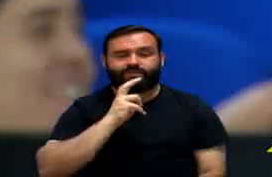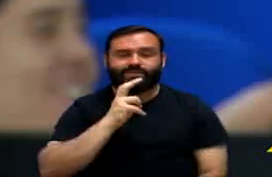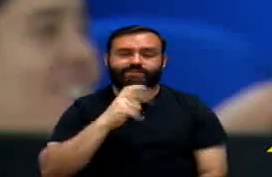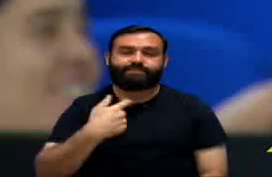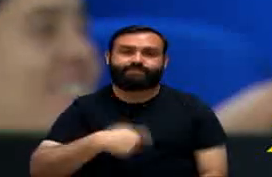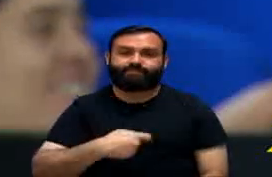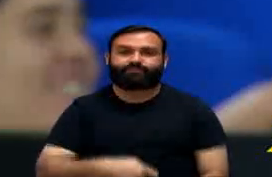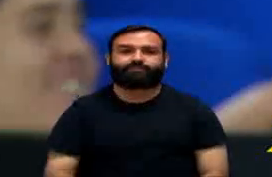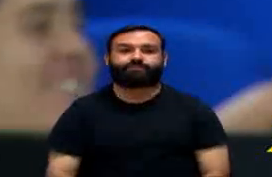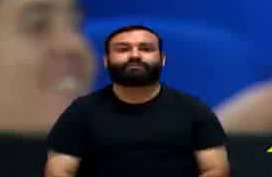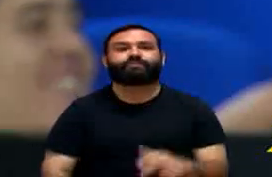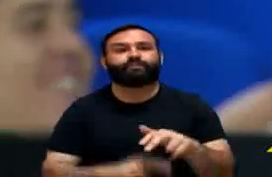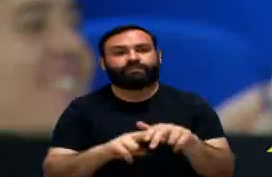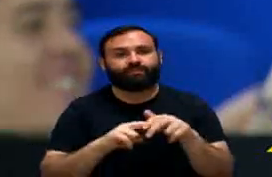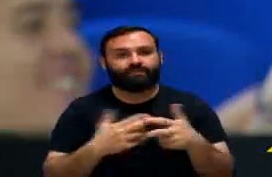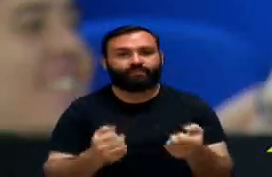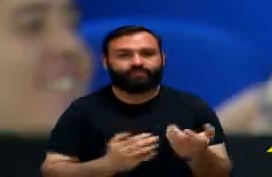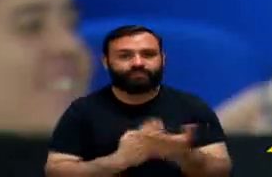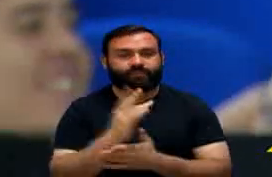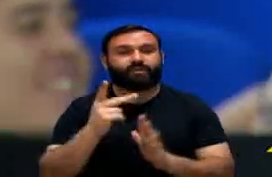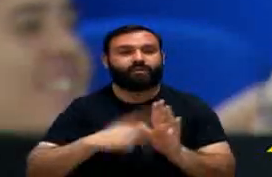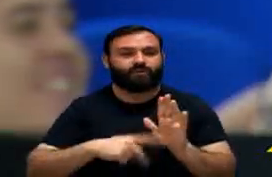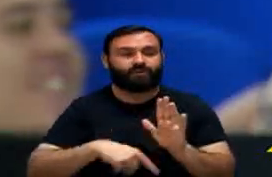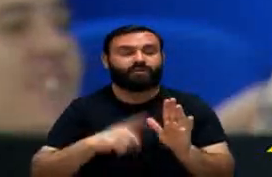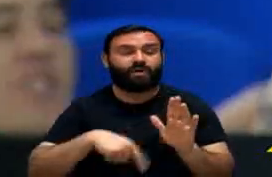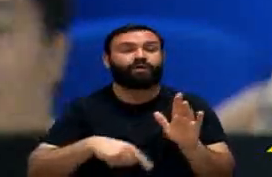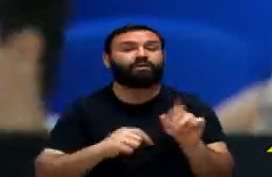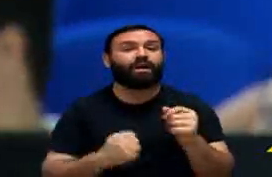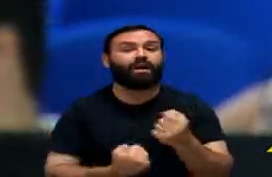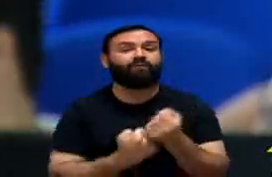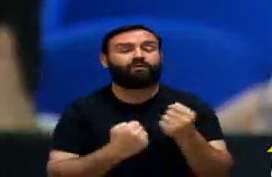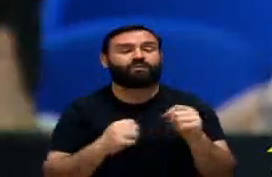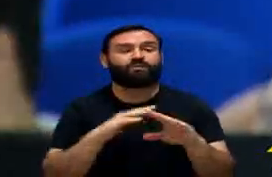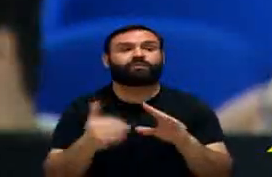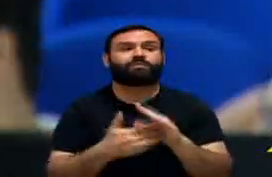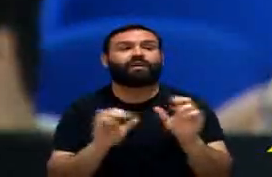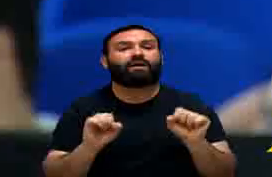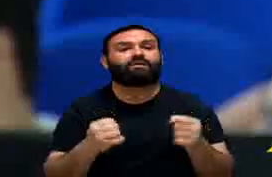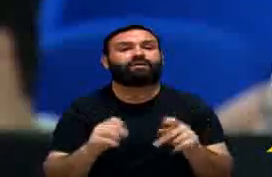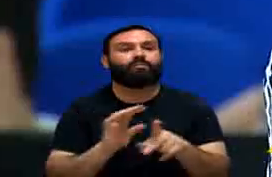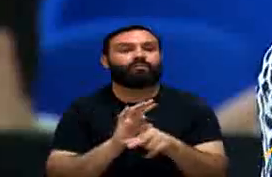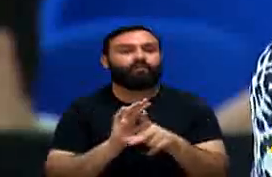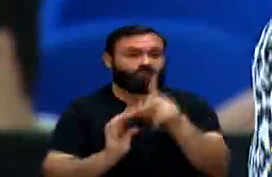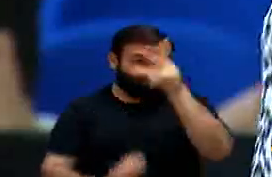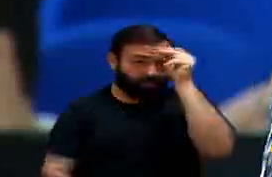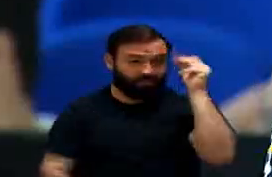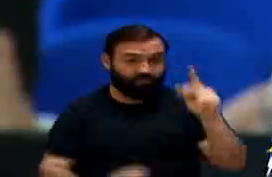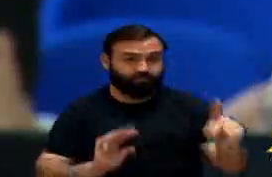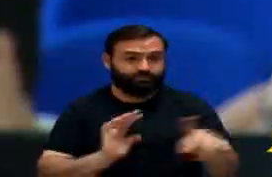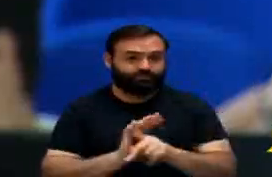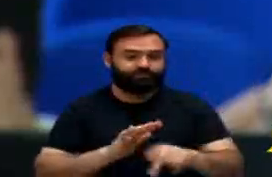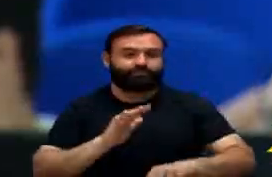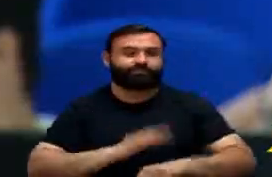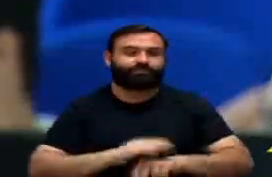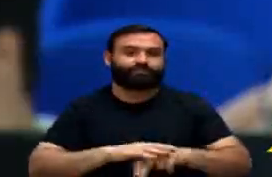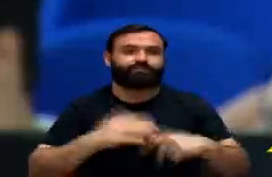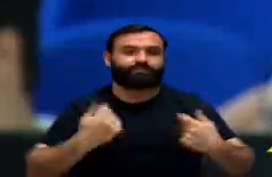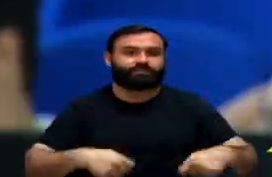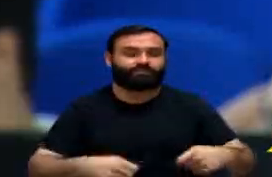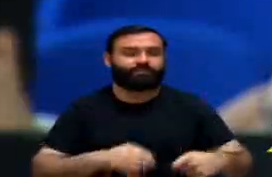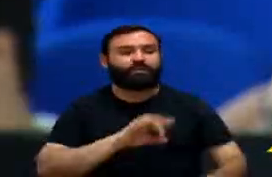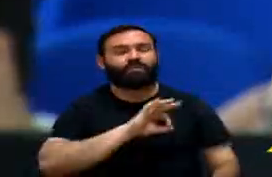cidade por isso a aprovação desse projeto vem a dar reforço para as ações que a prefeitura tem obrigação de fazer a